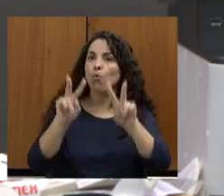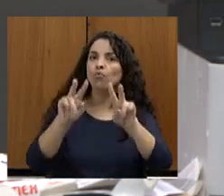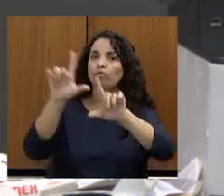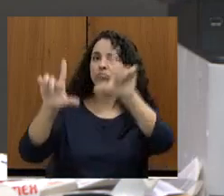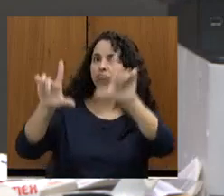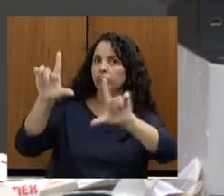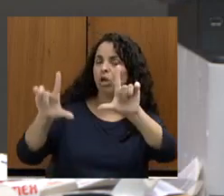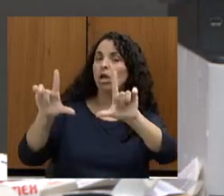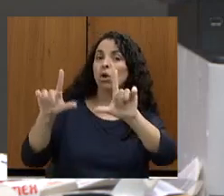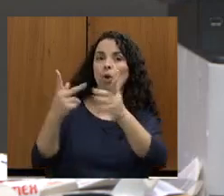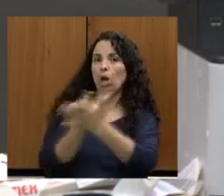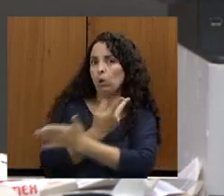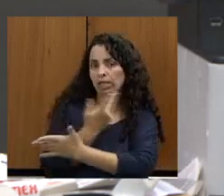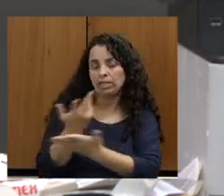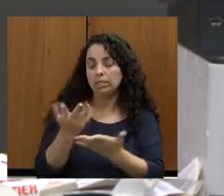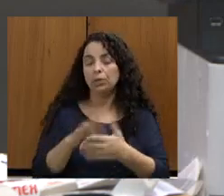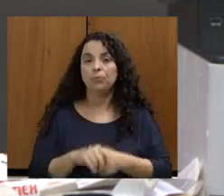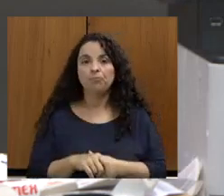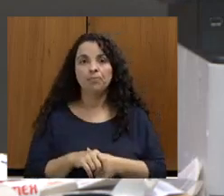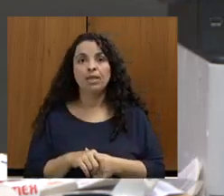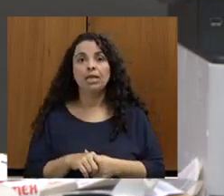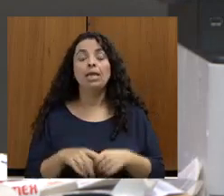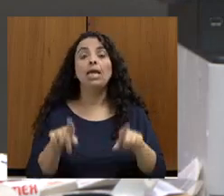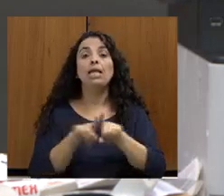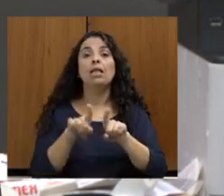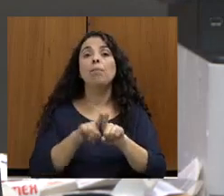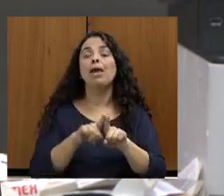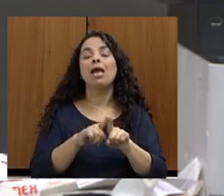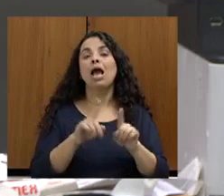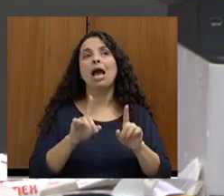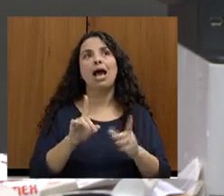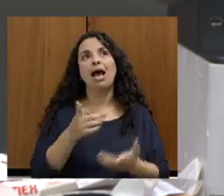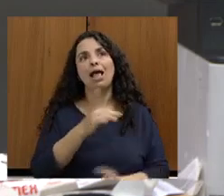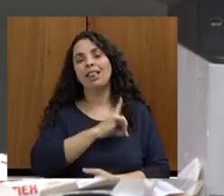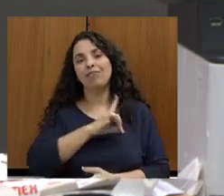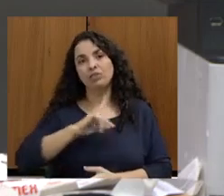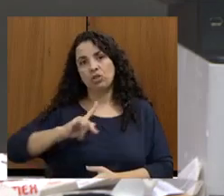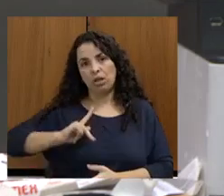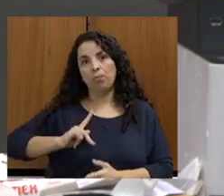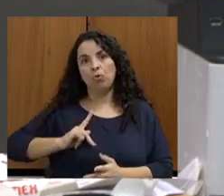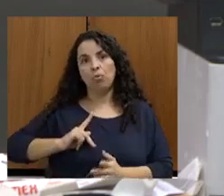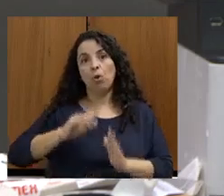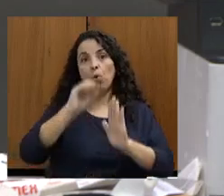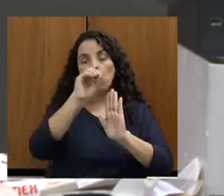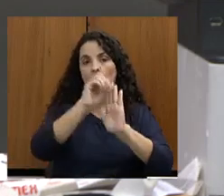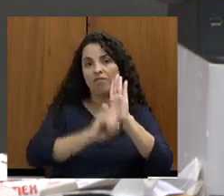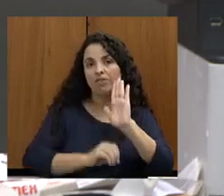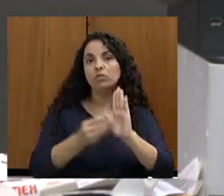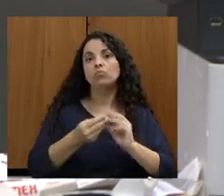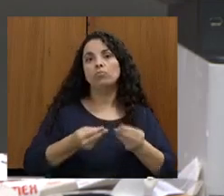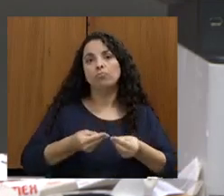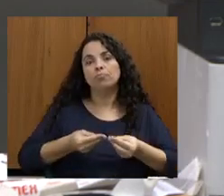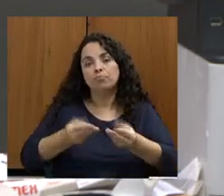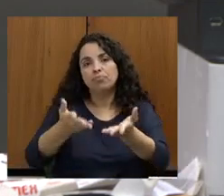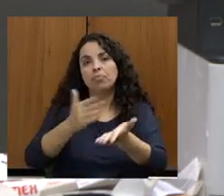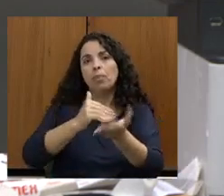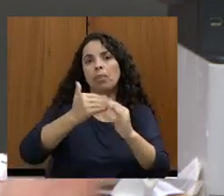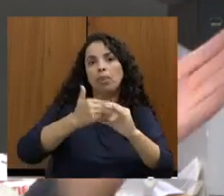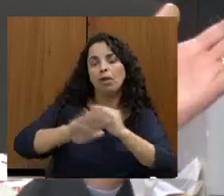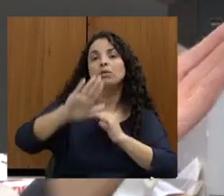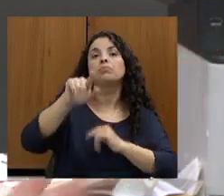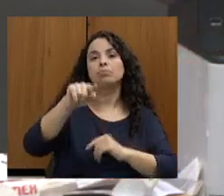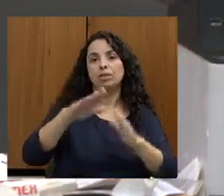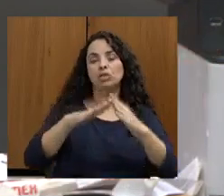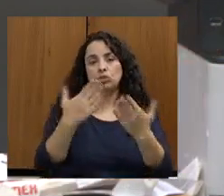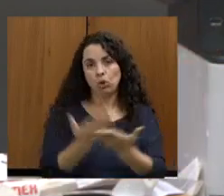e a gente da Defensoria enviou um ofício para a instituição de ensino para a escola, a escola respondeu,